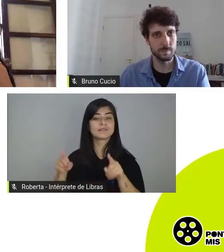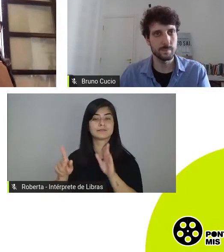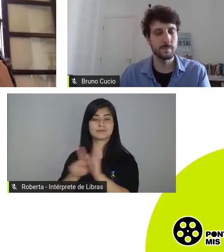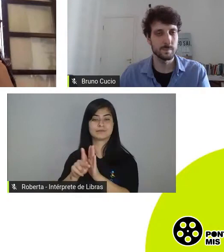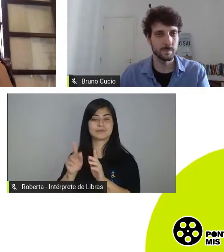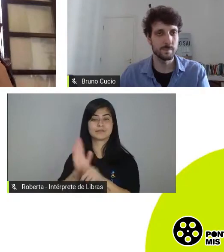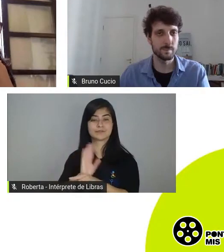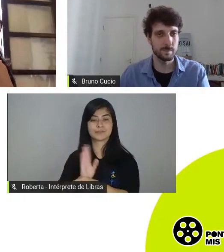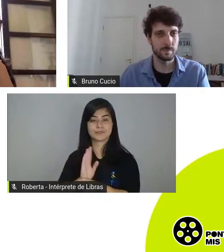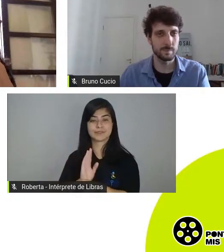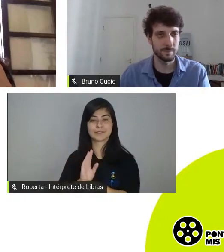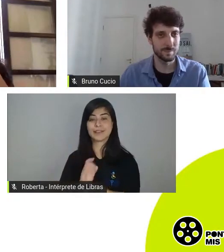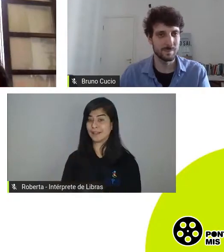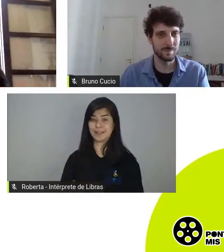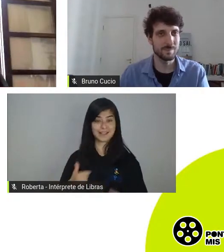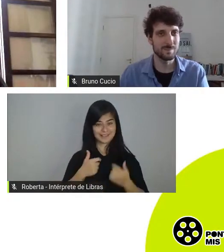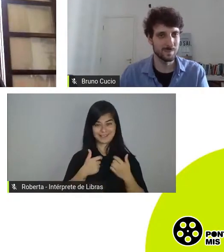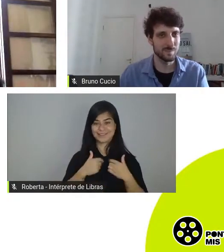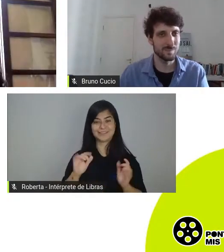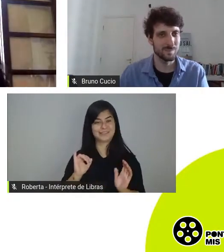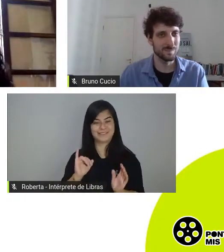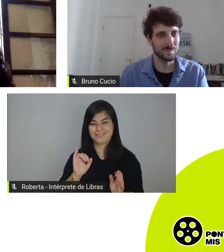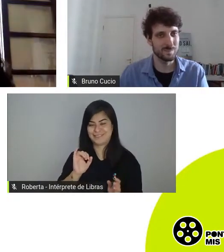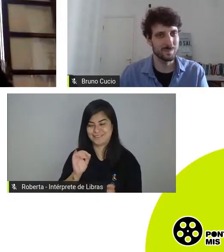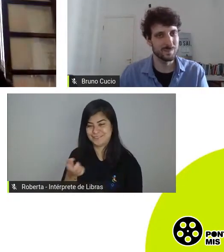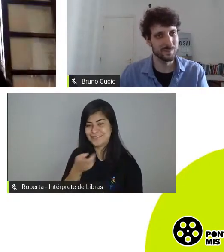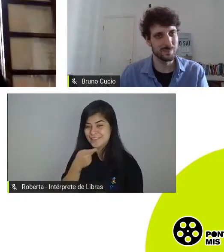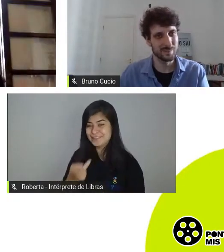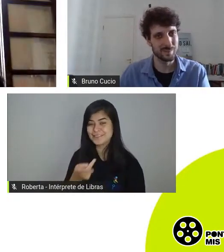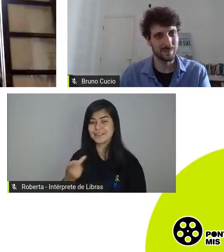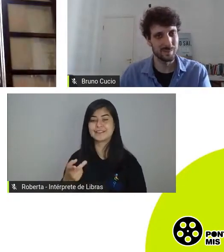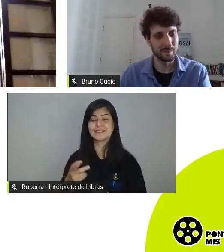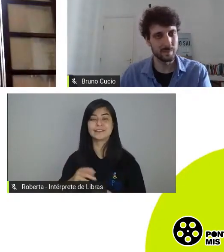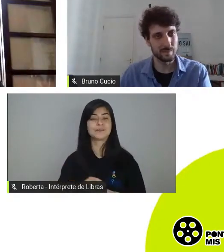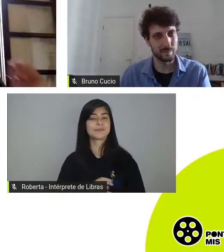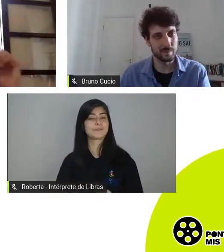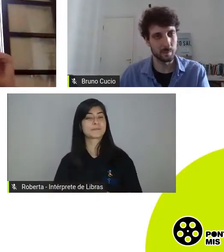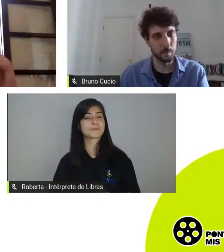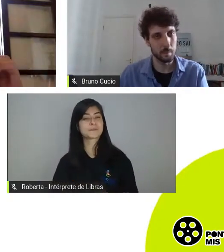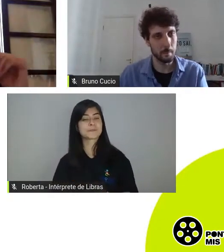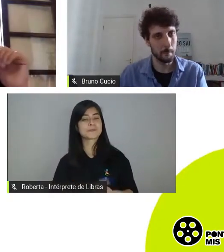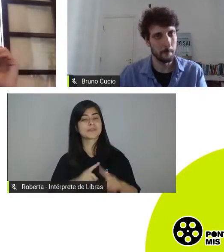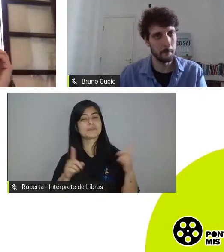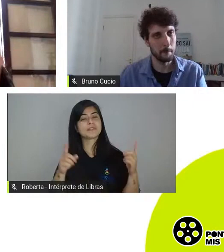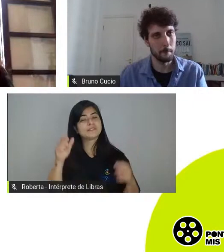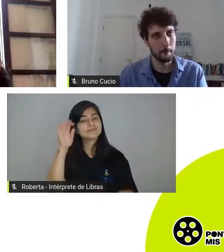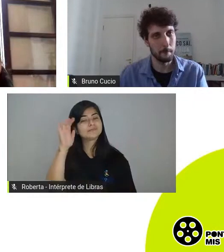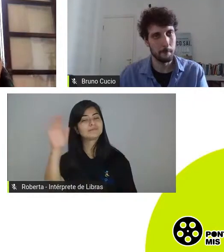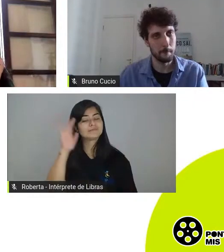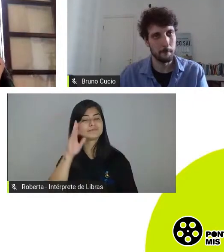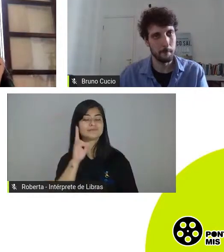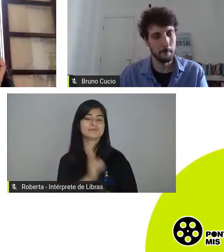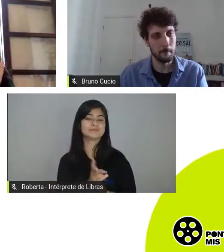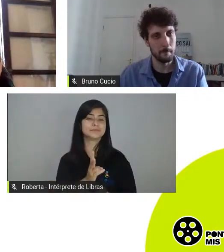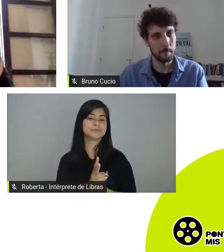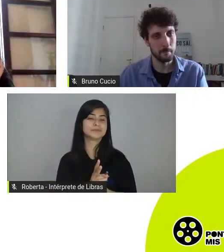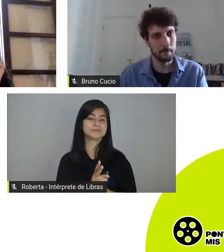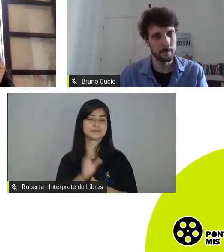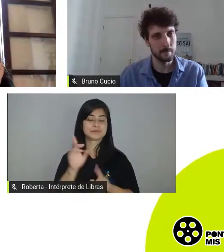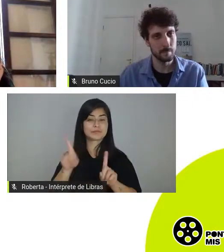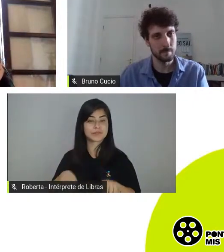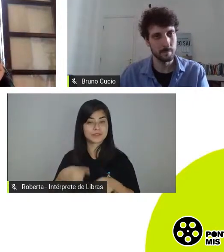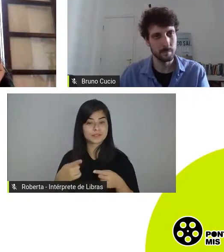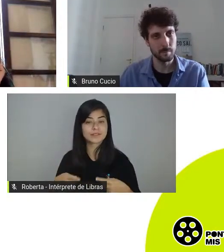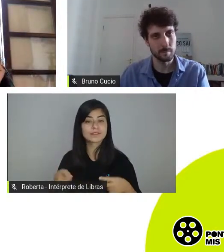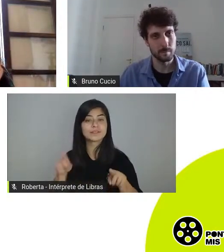Ah, eu já ia falar dela até. Eu gosto muito de música, sempre penso muito nas músicas do filme. E esse filme, como é numa